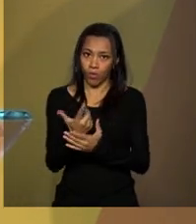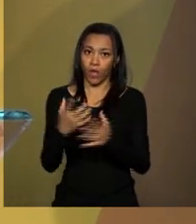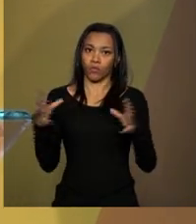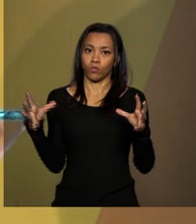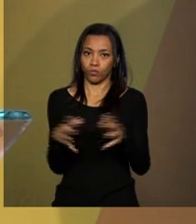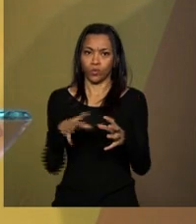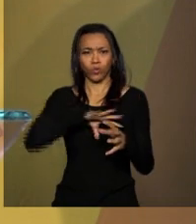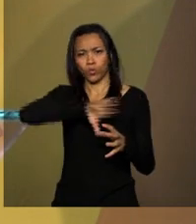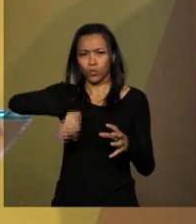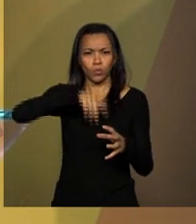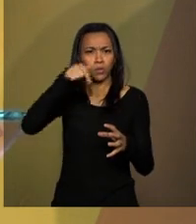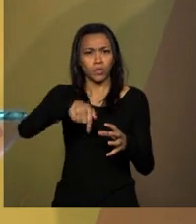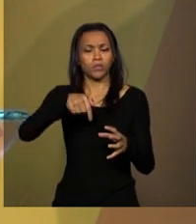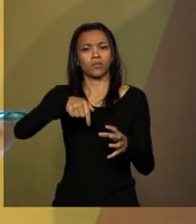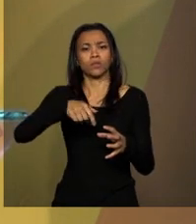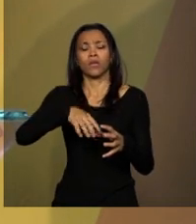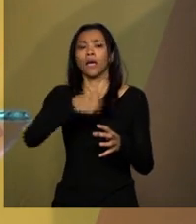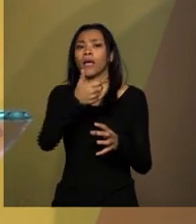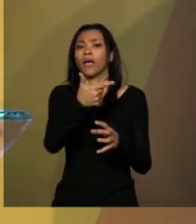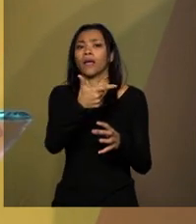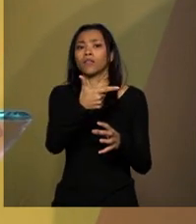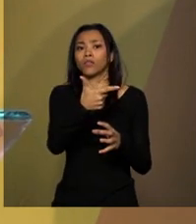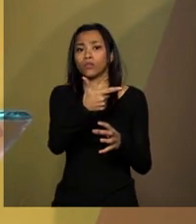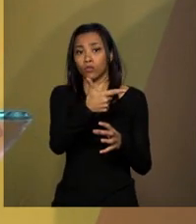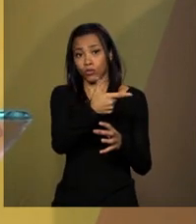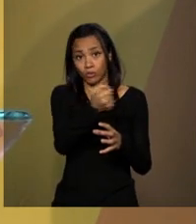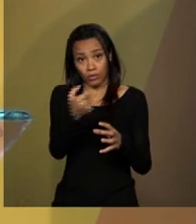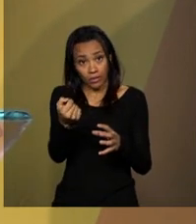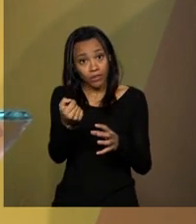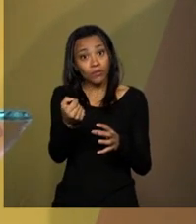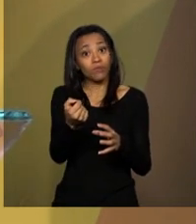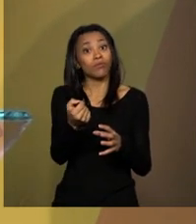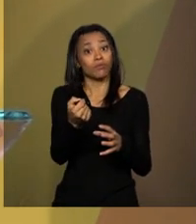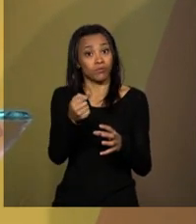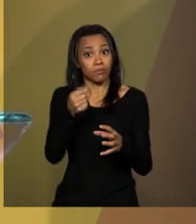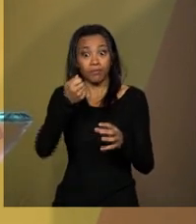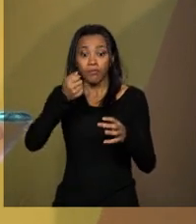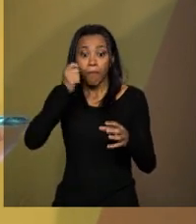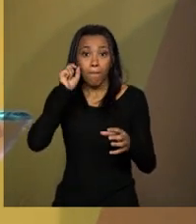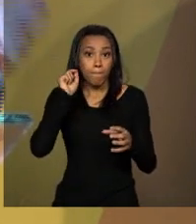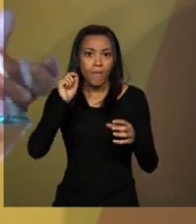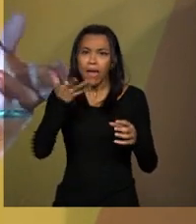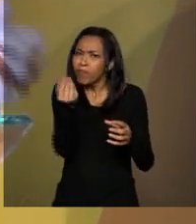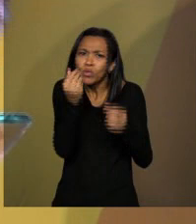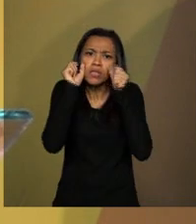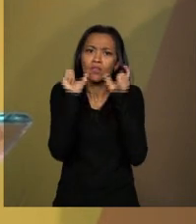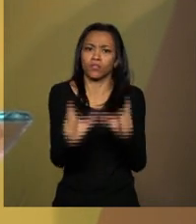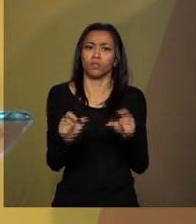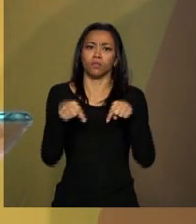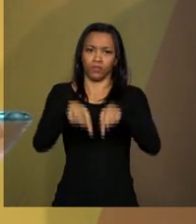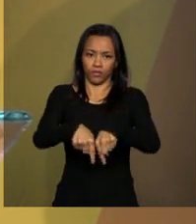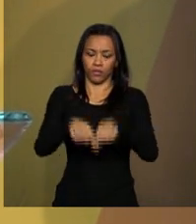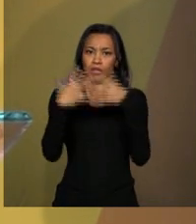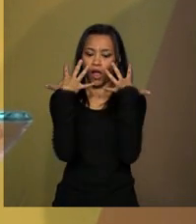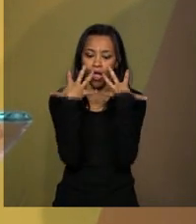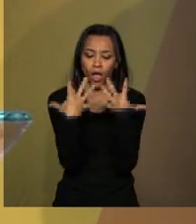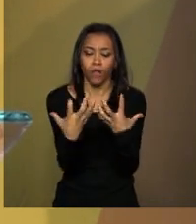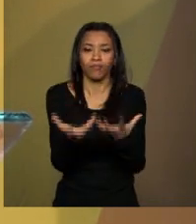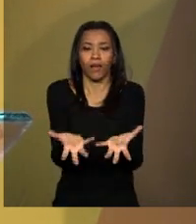outro é 200 pontos base mais atrativos Então existe